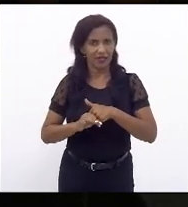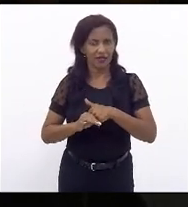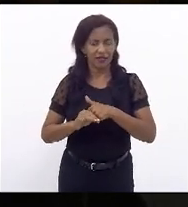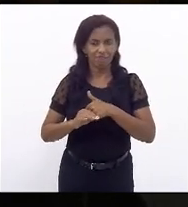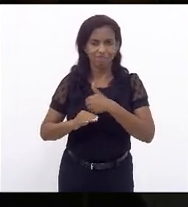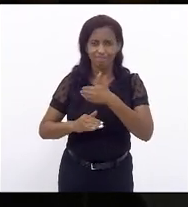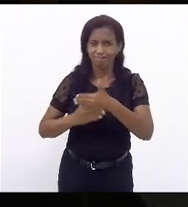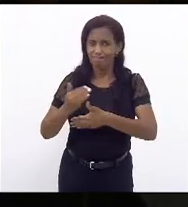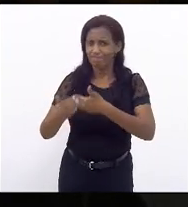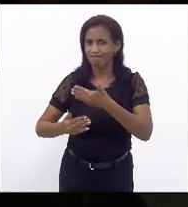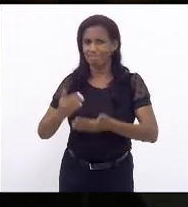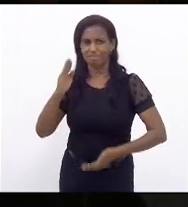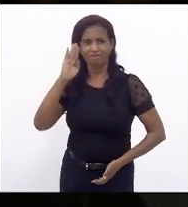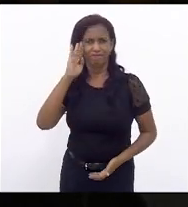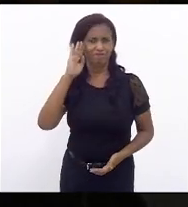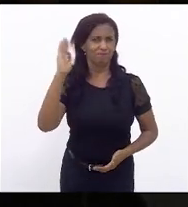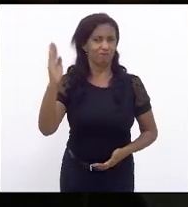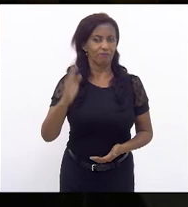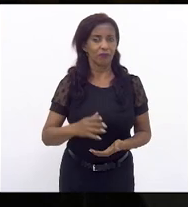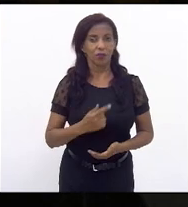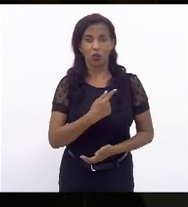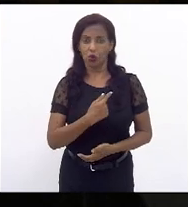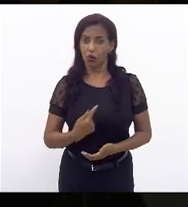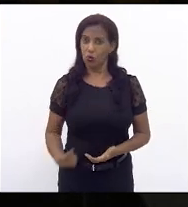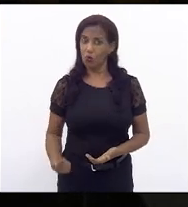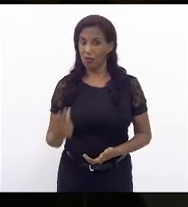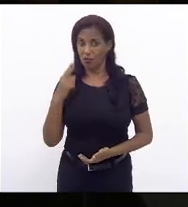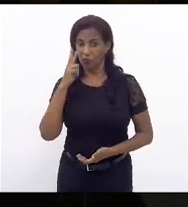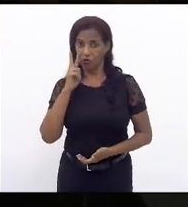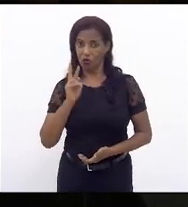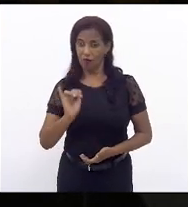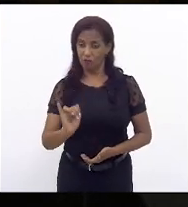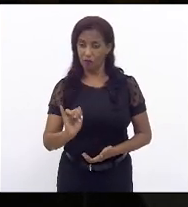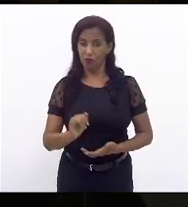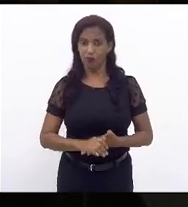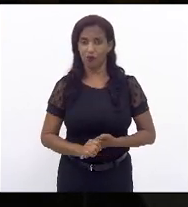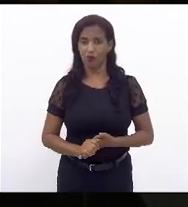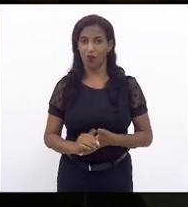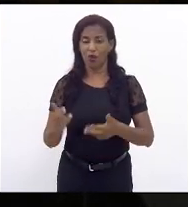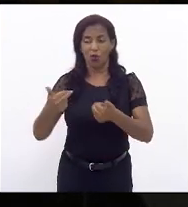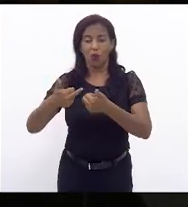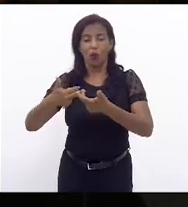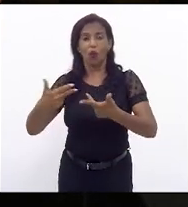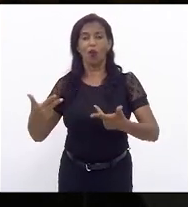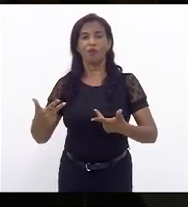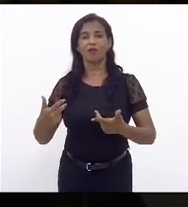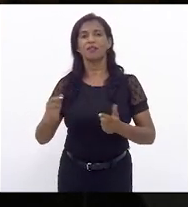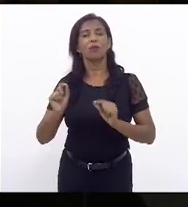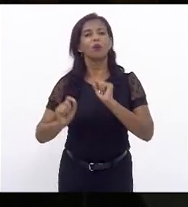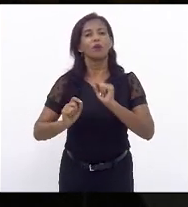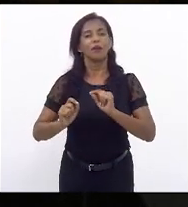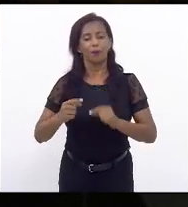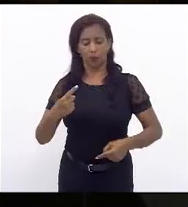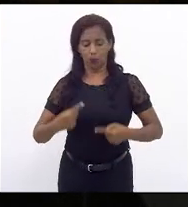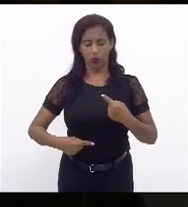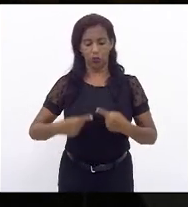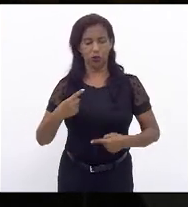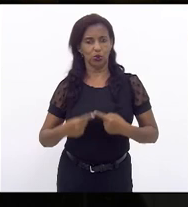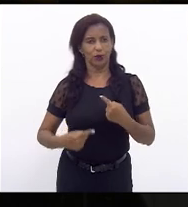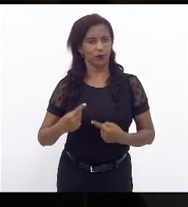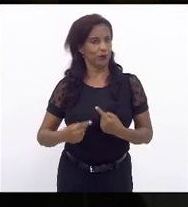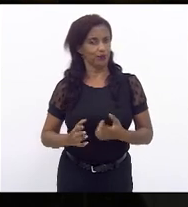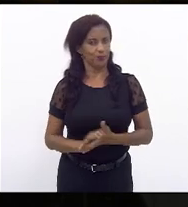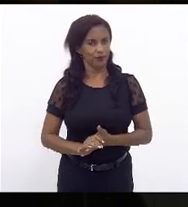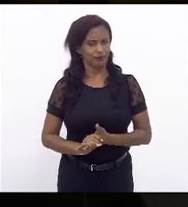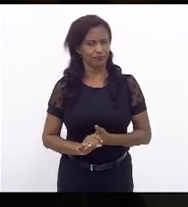ser fundamental. E o governador só viu a qualificação política.